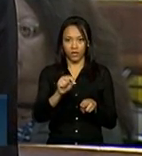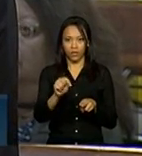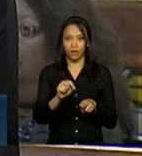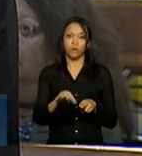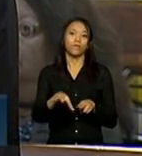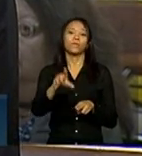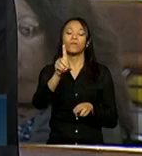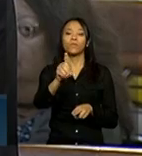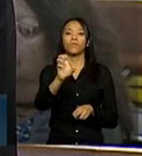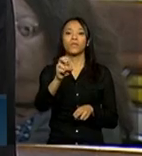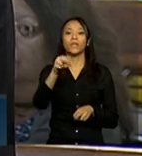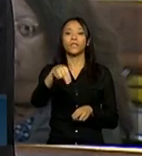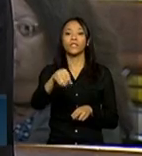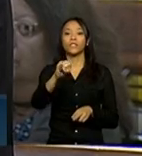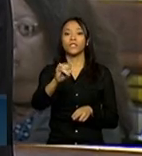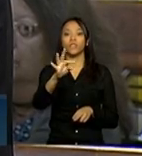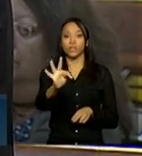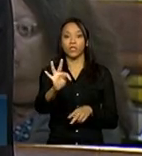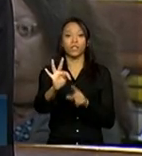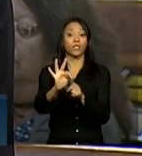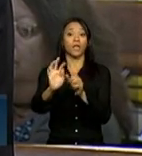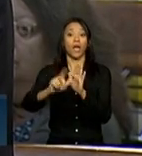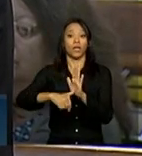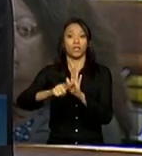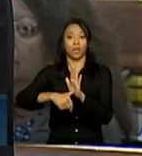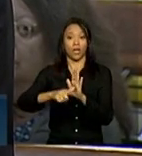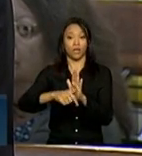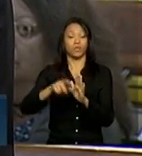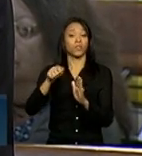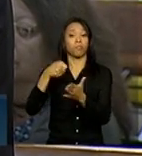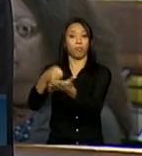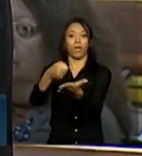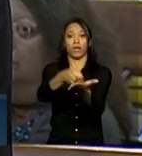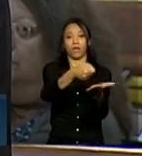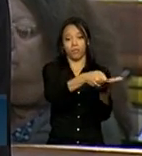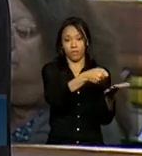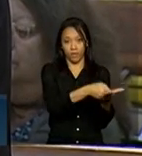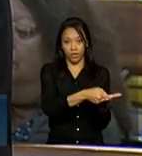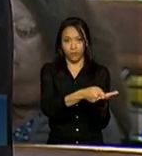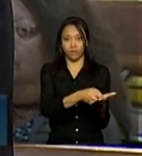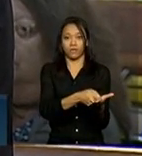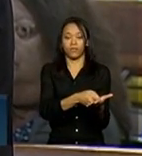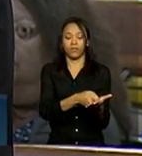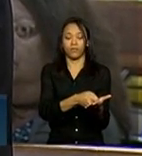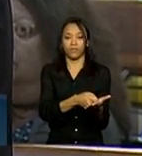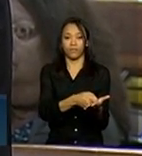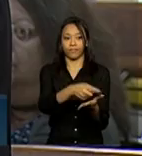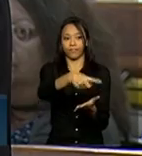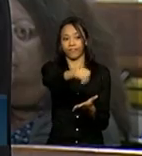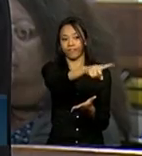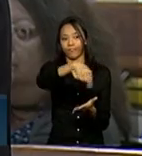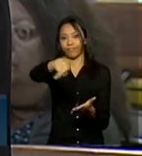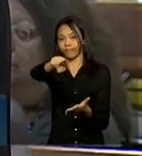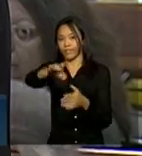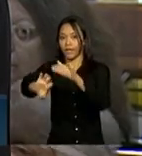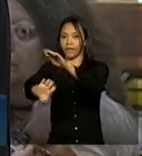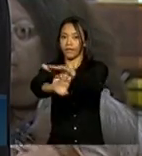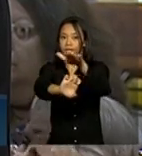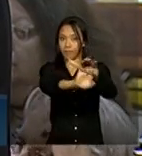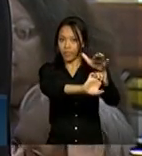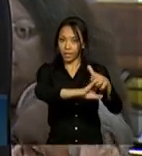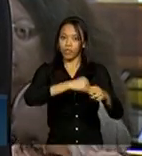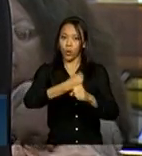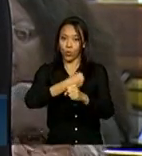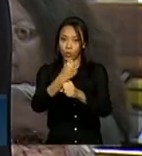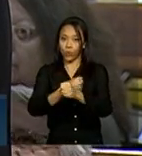DENIT, já que eles estavam com atraso de pagamentos, as empreiteiras que constroem obras do DENIT estavam